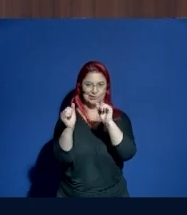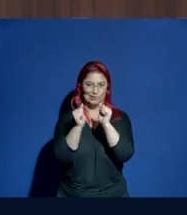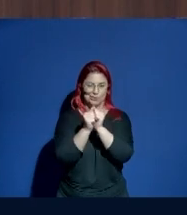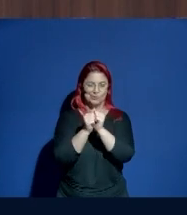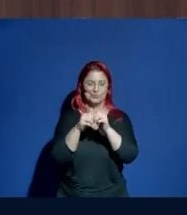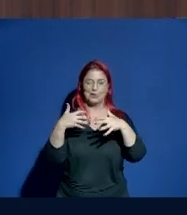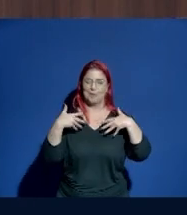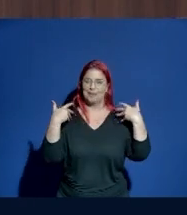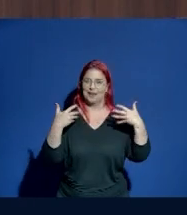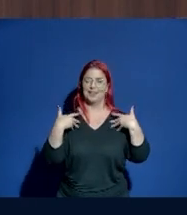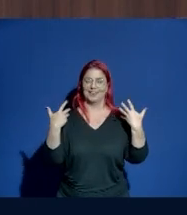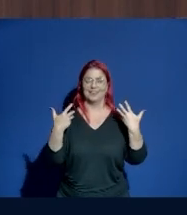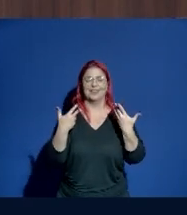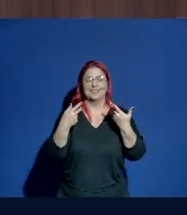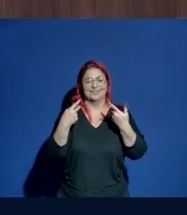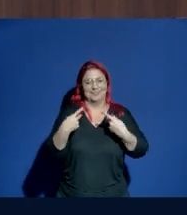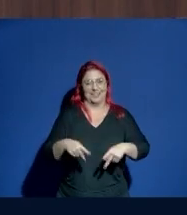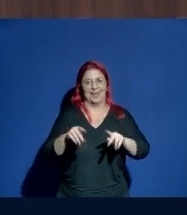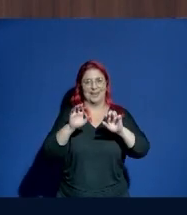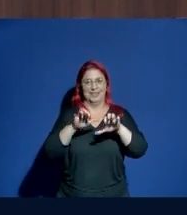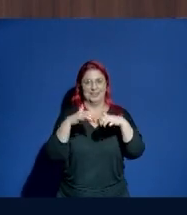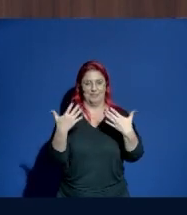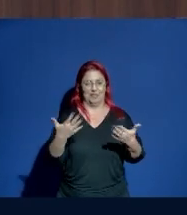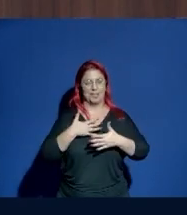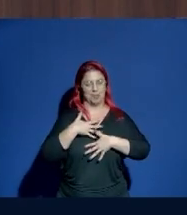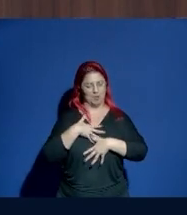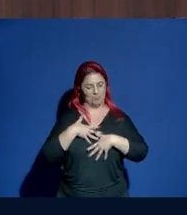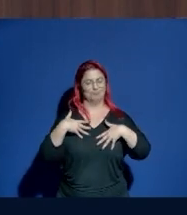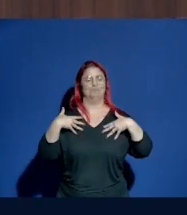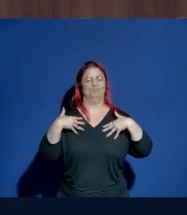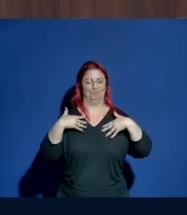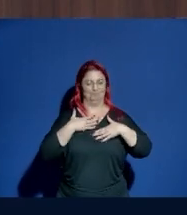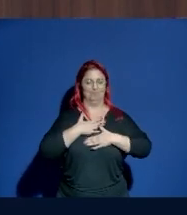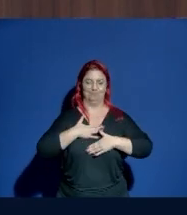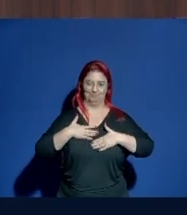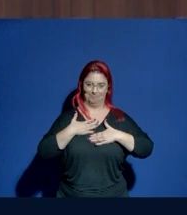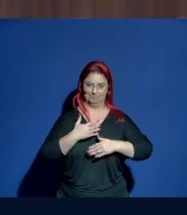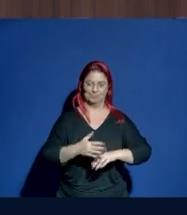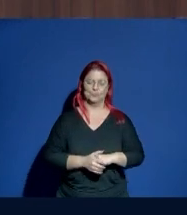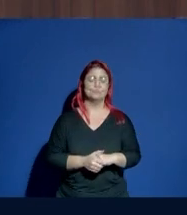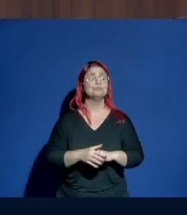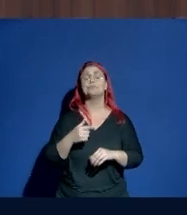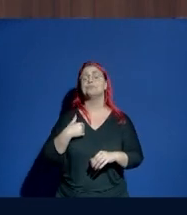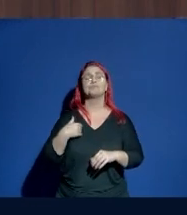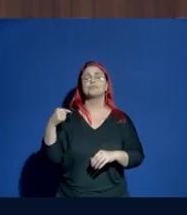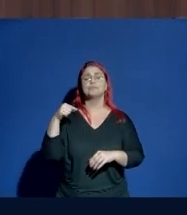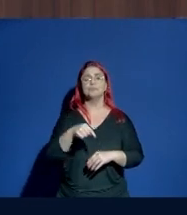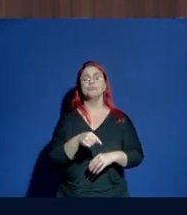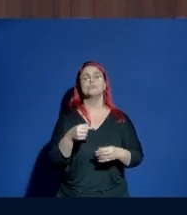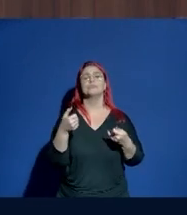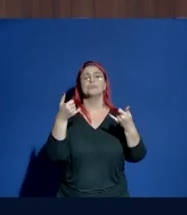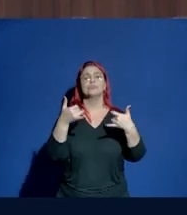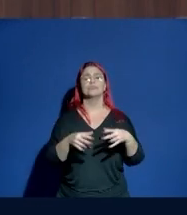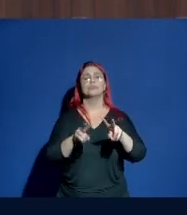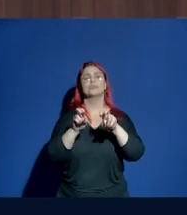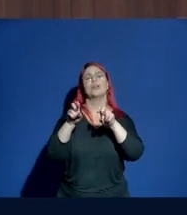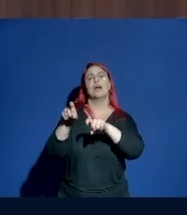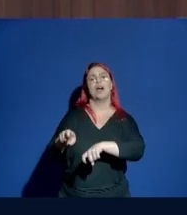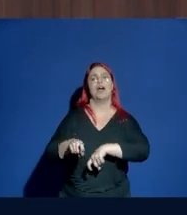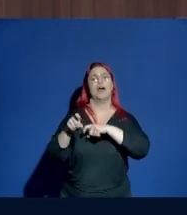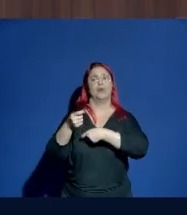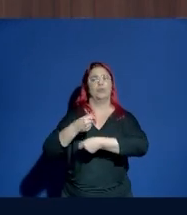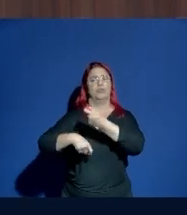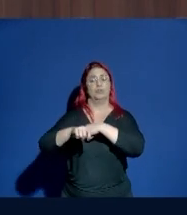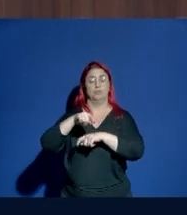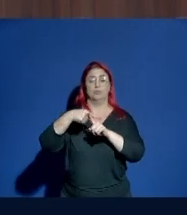tá nesse evento aqui do BTG de extremamente honrado satisfeito para falar do nosso agronegócio né para falar o Brasil